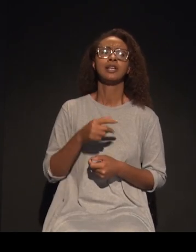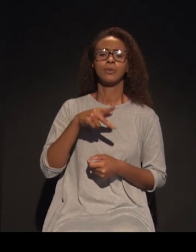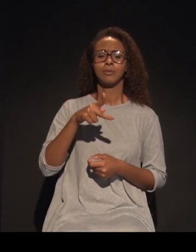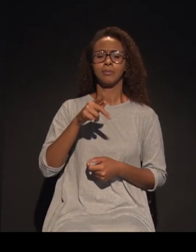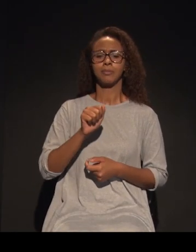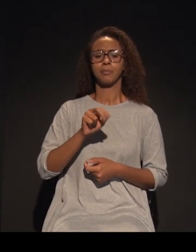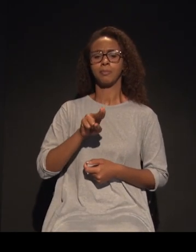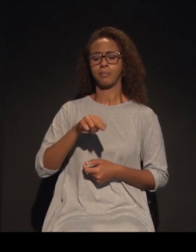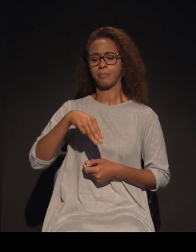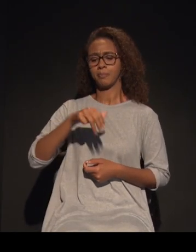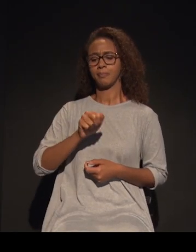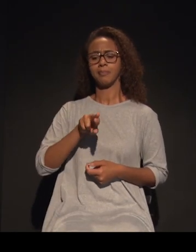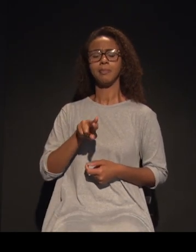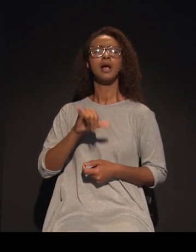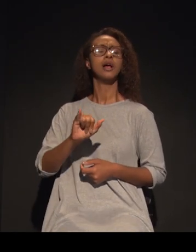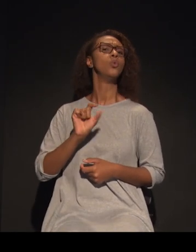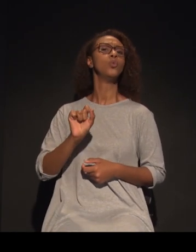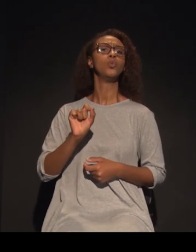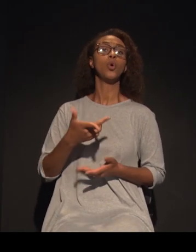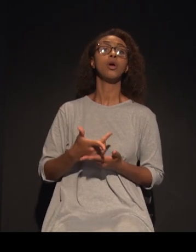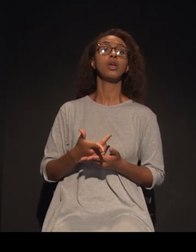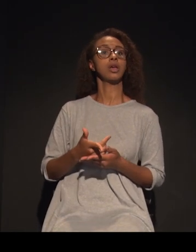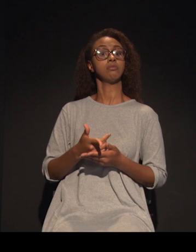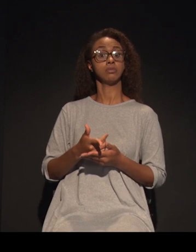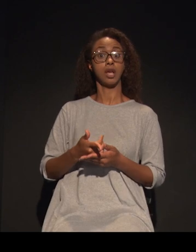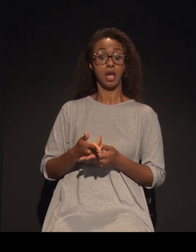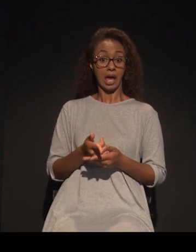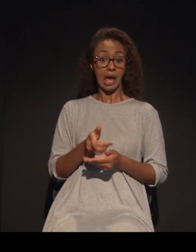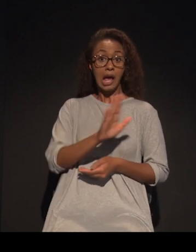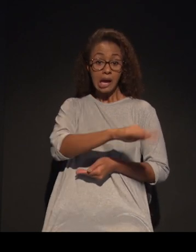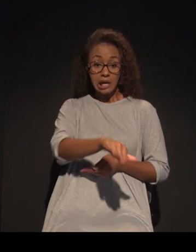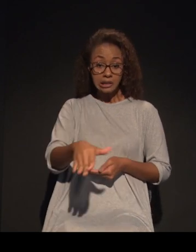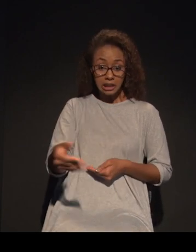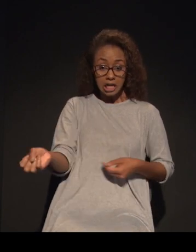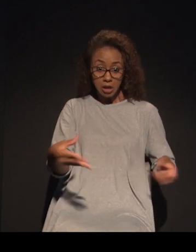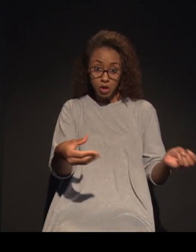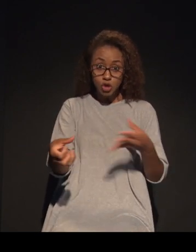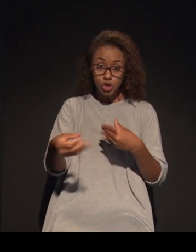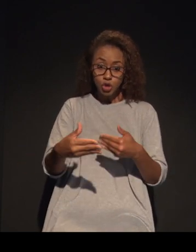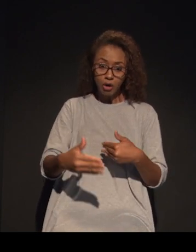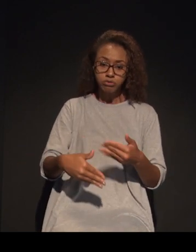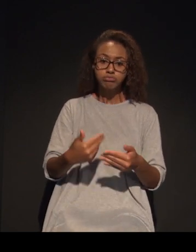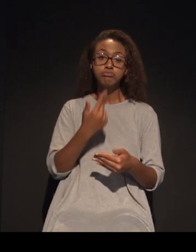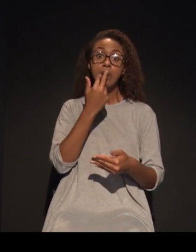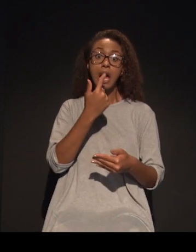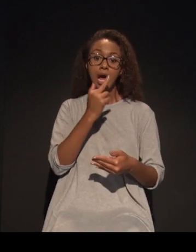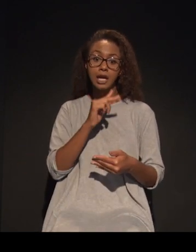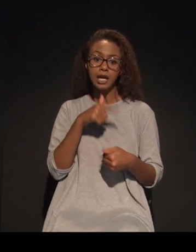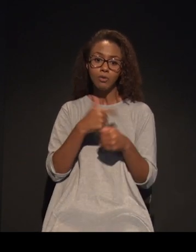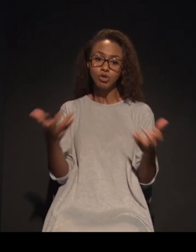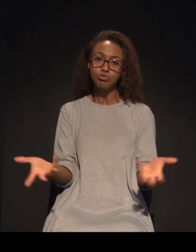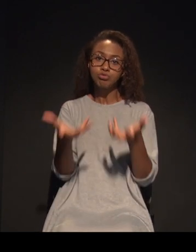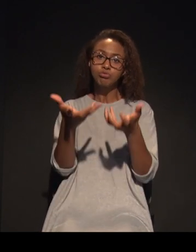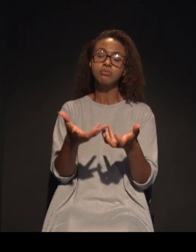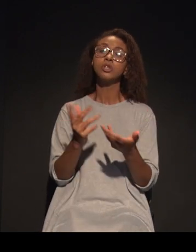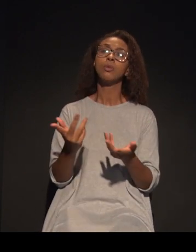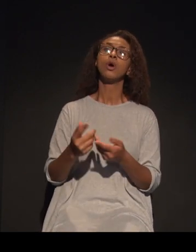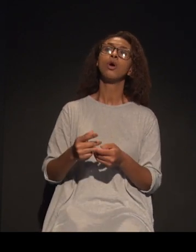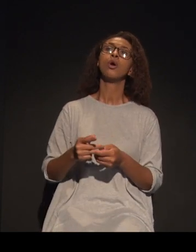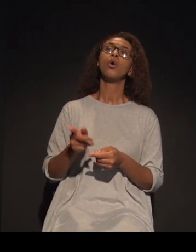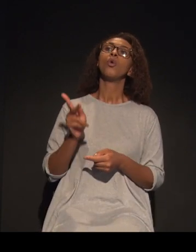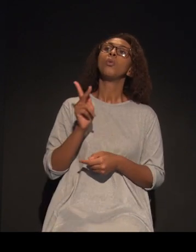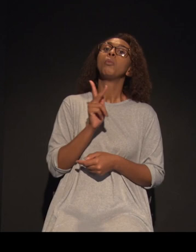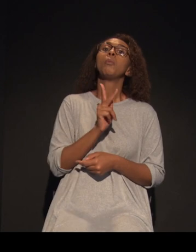é mais para incentivar a nova geração valorizando a língua então o projecto chama-se mbaraka